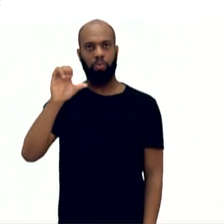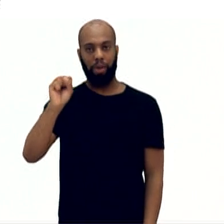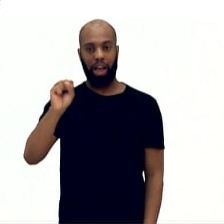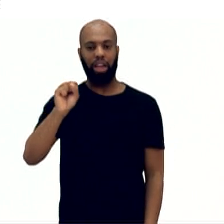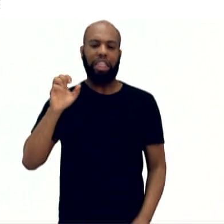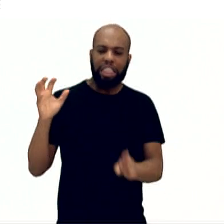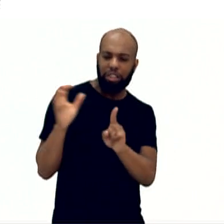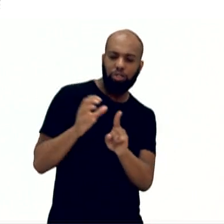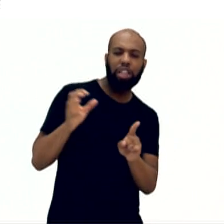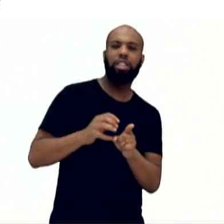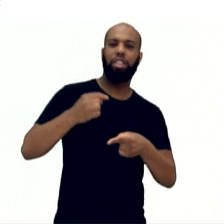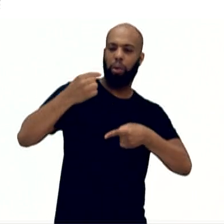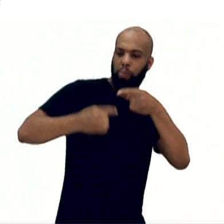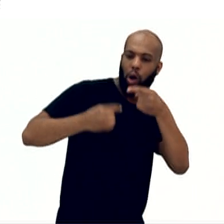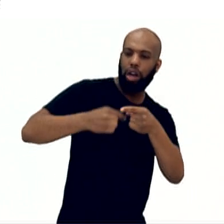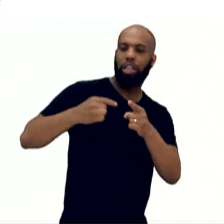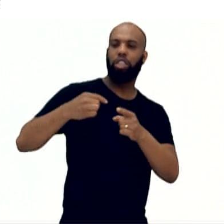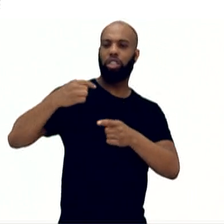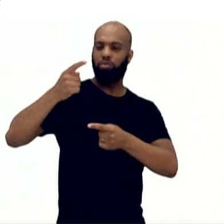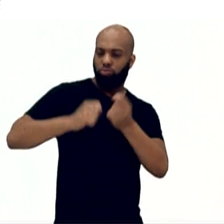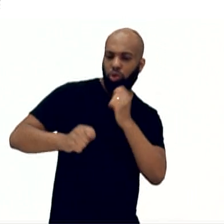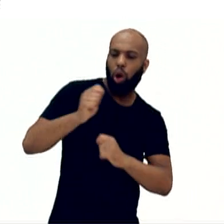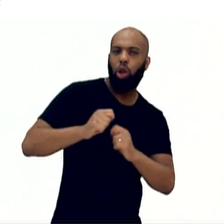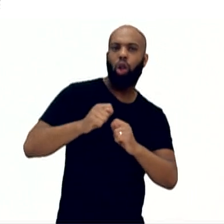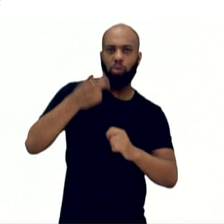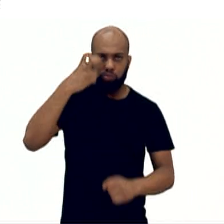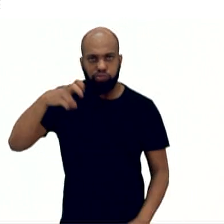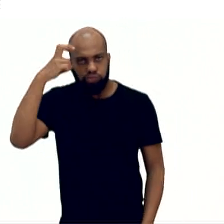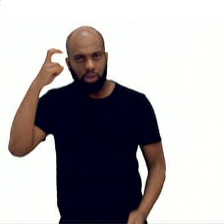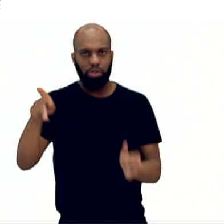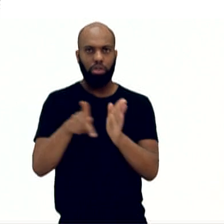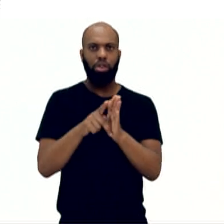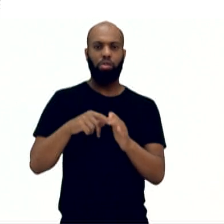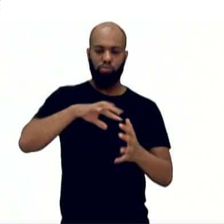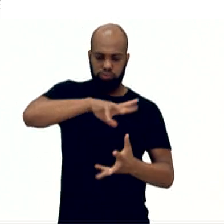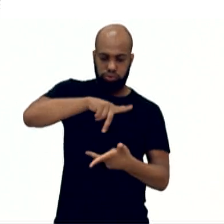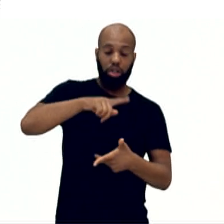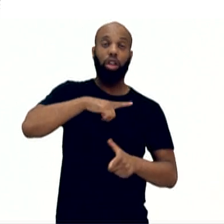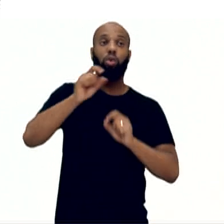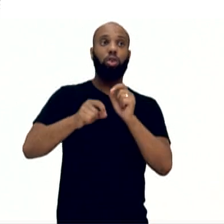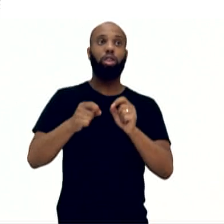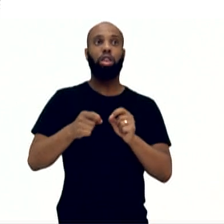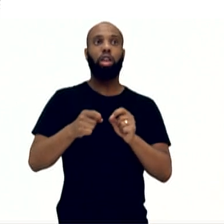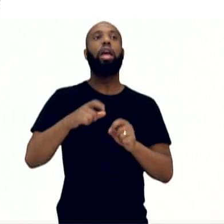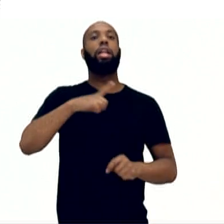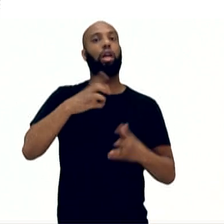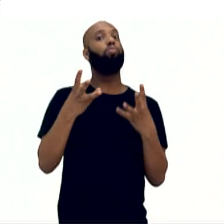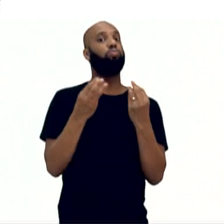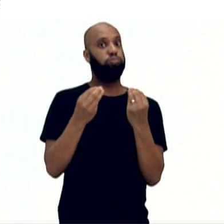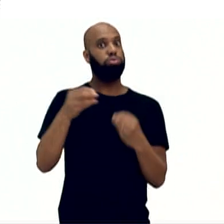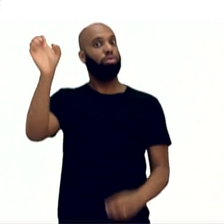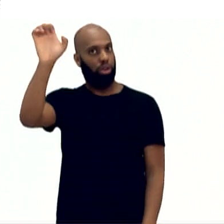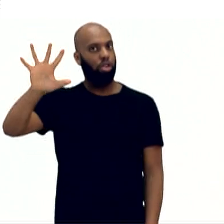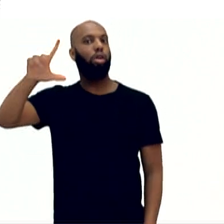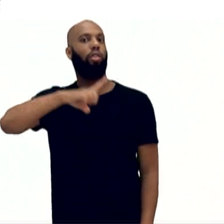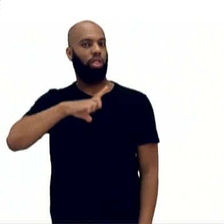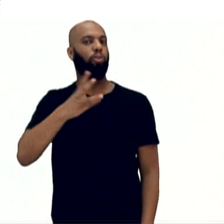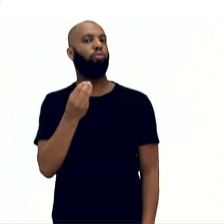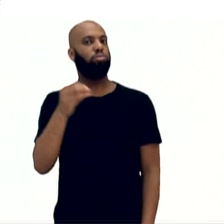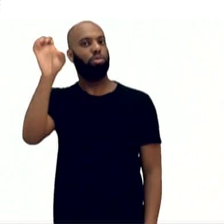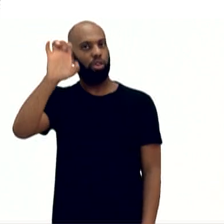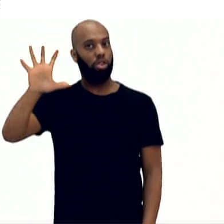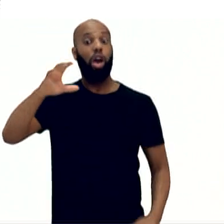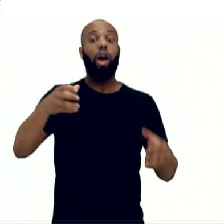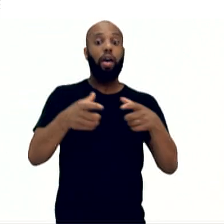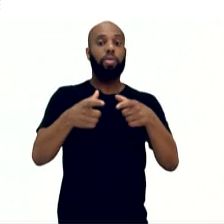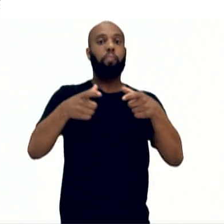influência política, econômica, cultural no mundo, nós vamos ter uma grande concentração aqui na Europa. Então, a maioria